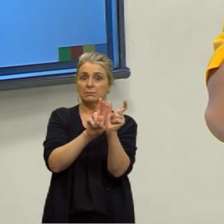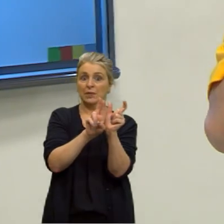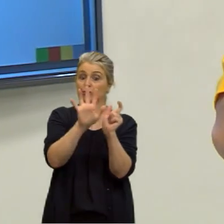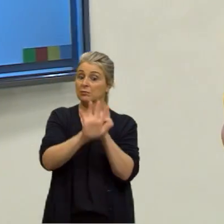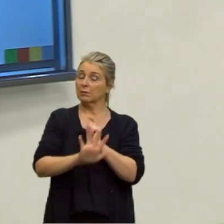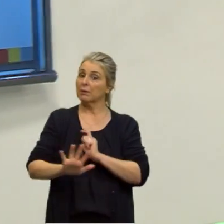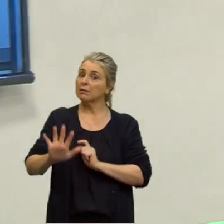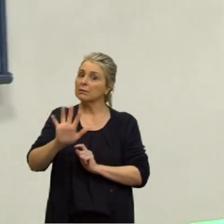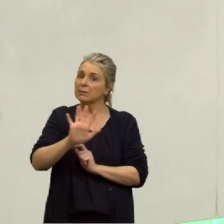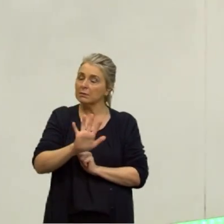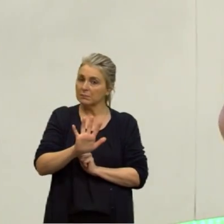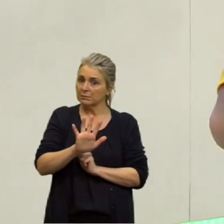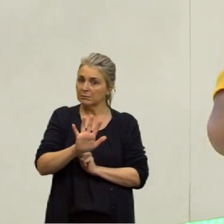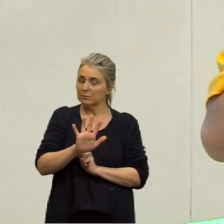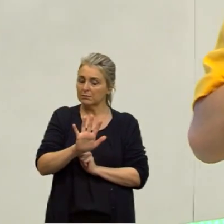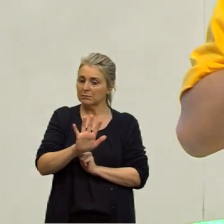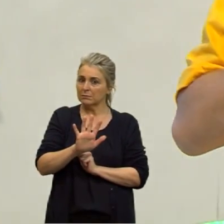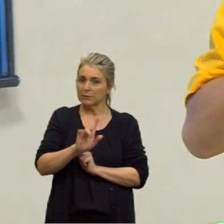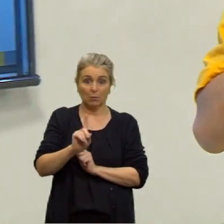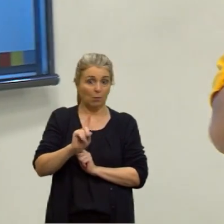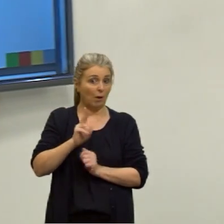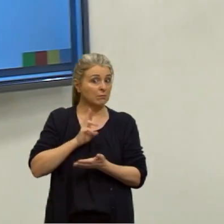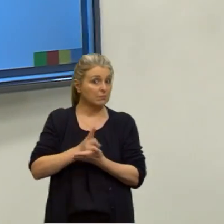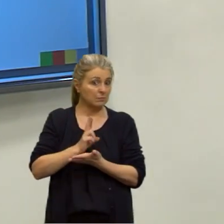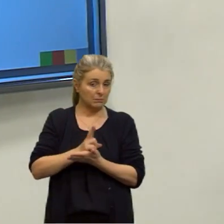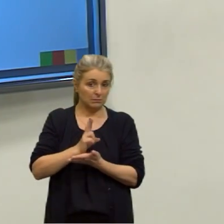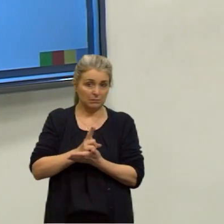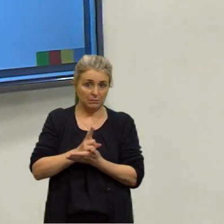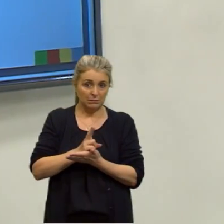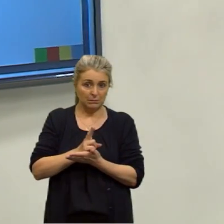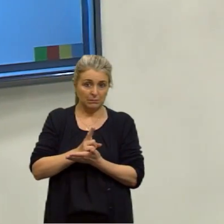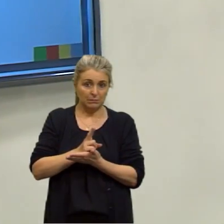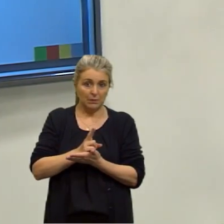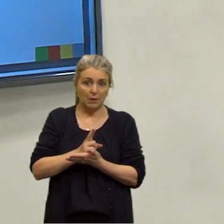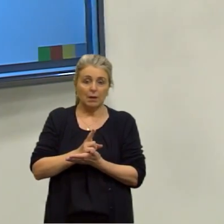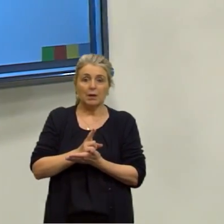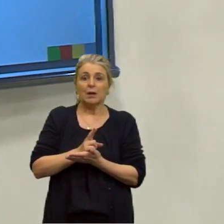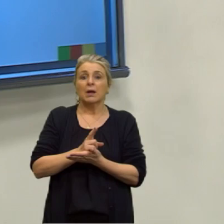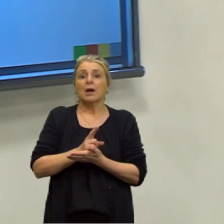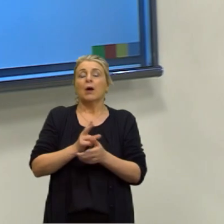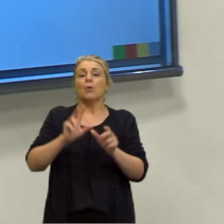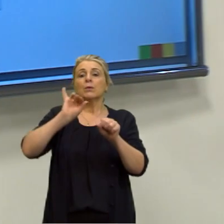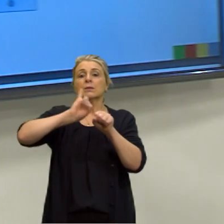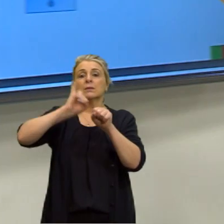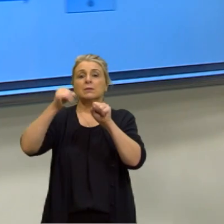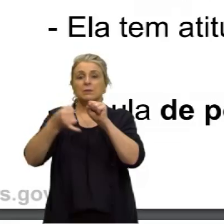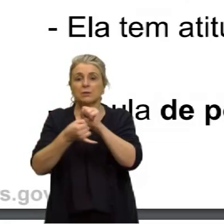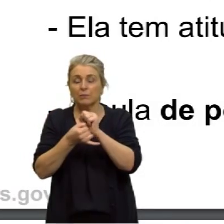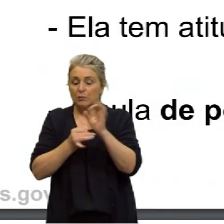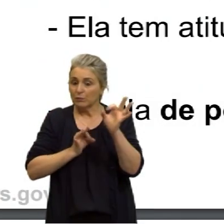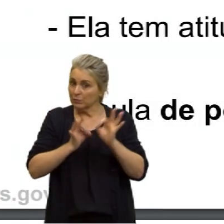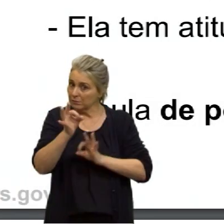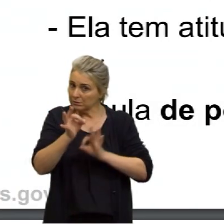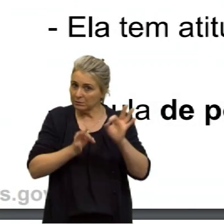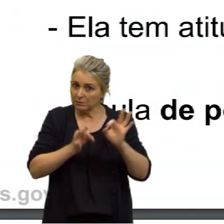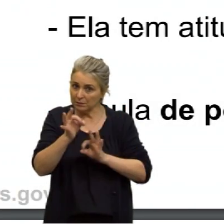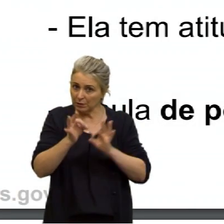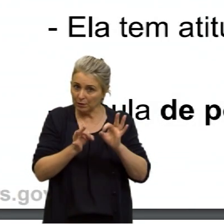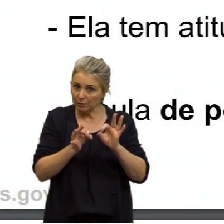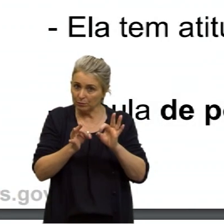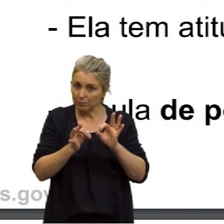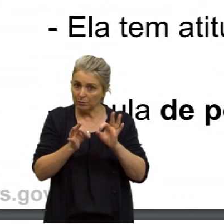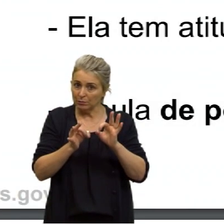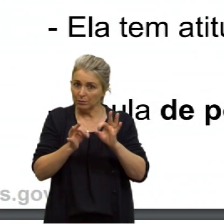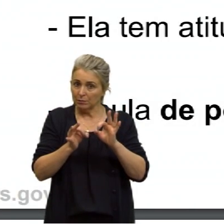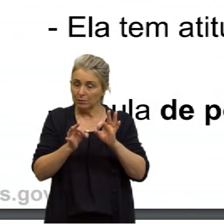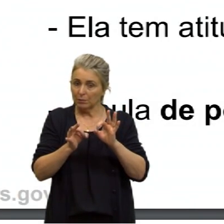geralmente não é sempre geralmente as opções adjetivas vão ser formadas de uma